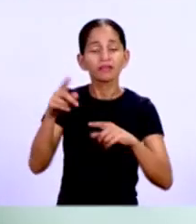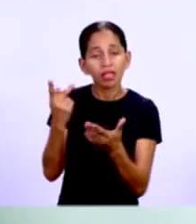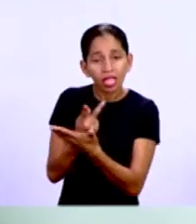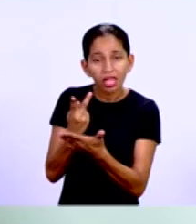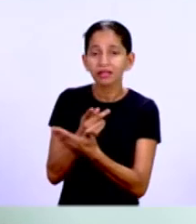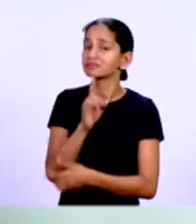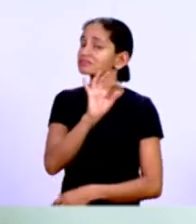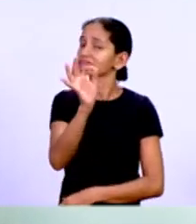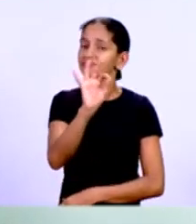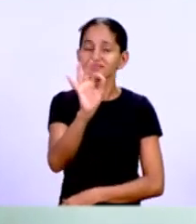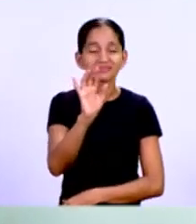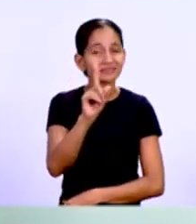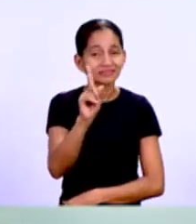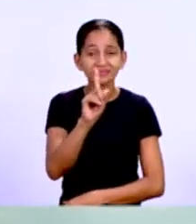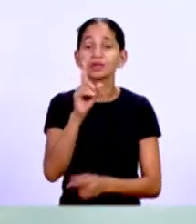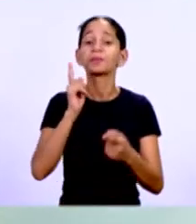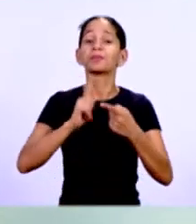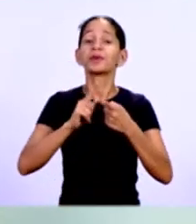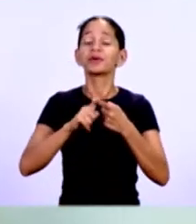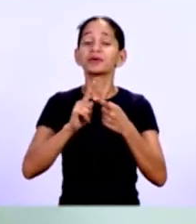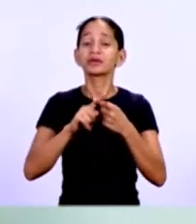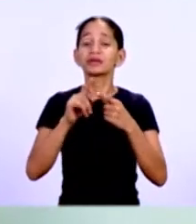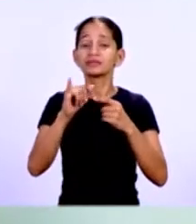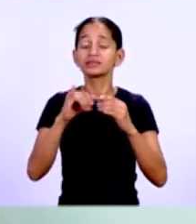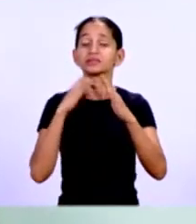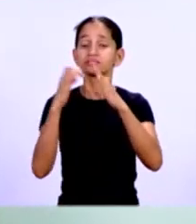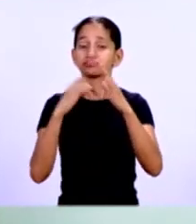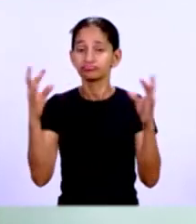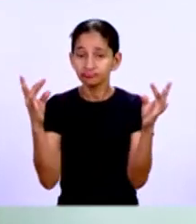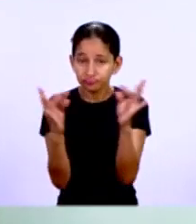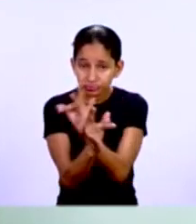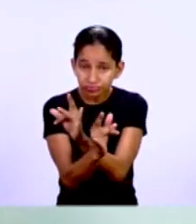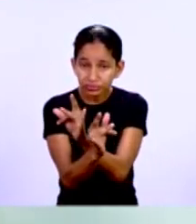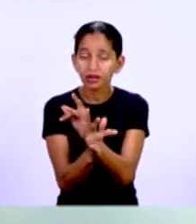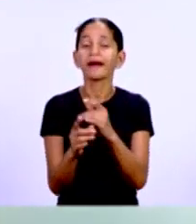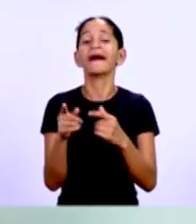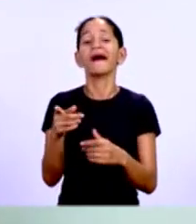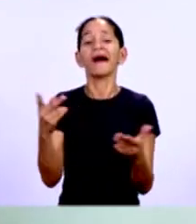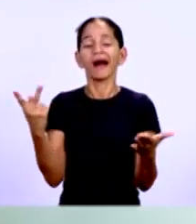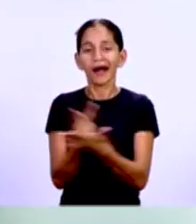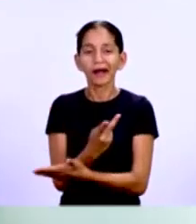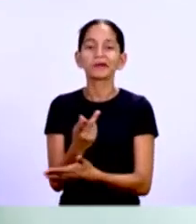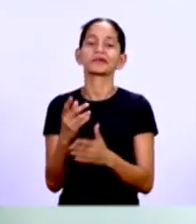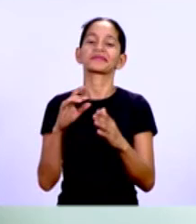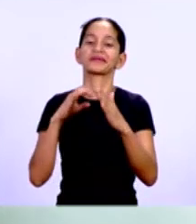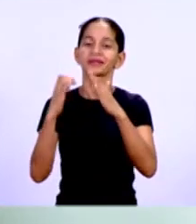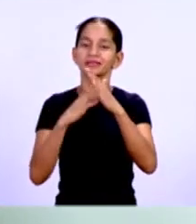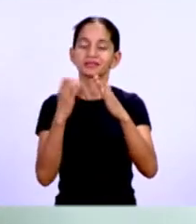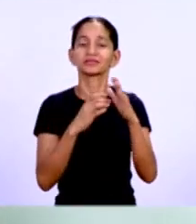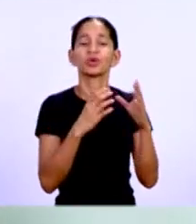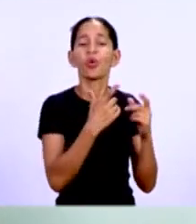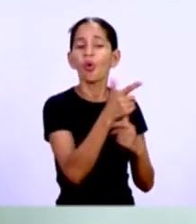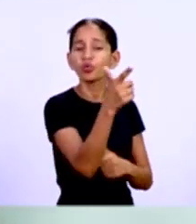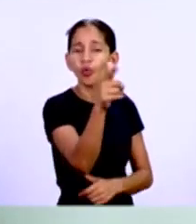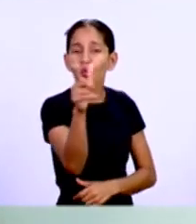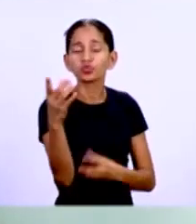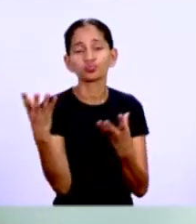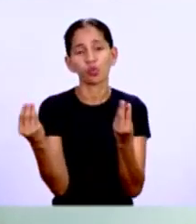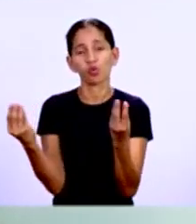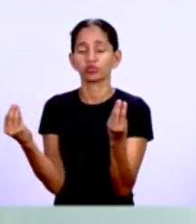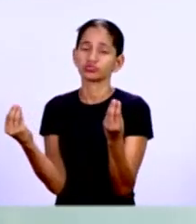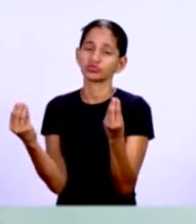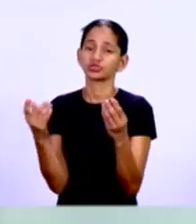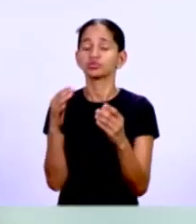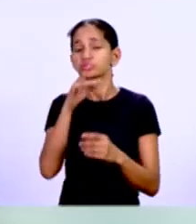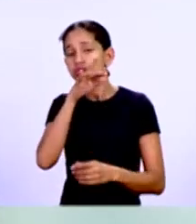geriram algum outro risco, mas porque quando aumenta o desemprego no município, isso vai afetar a inadimplência, isso vai mudar